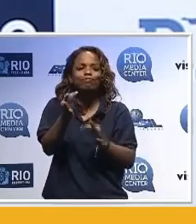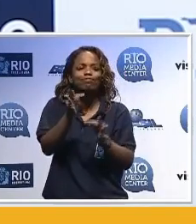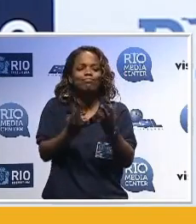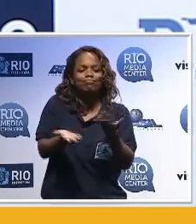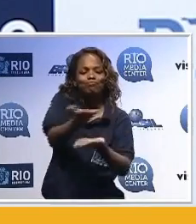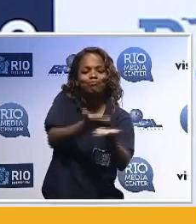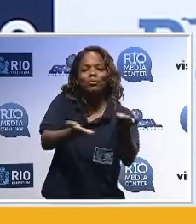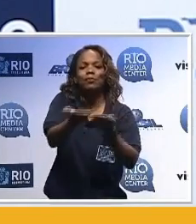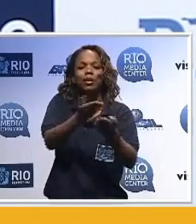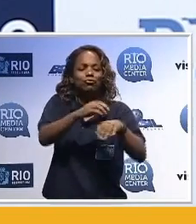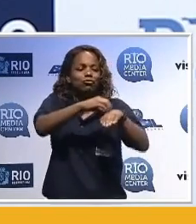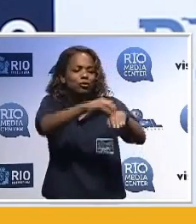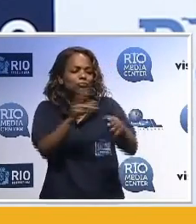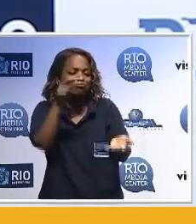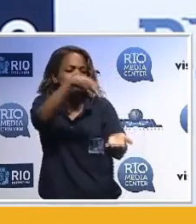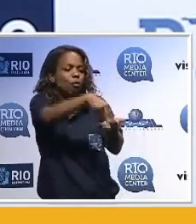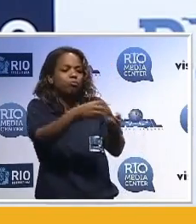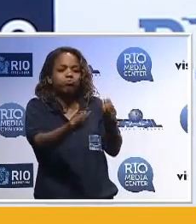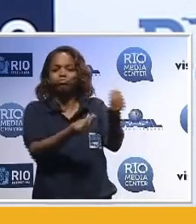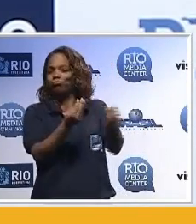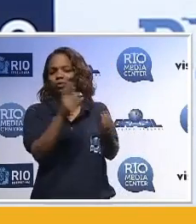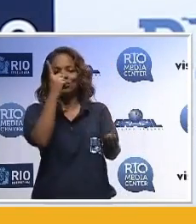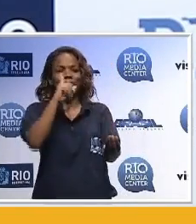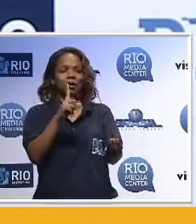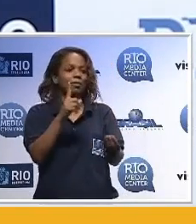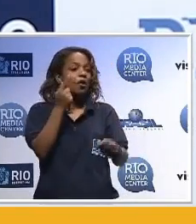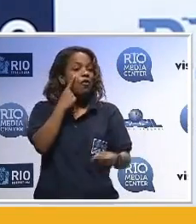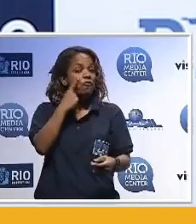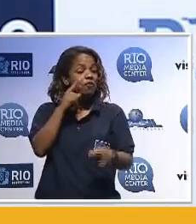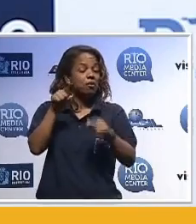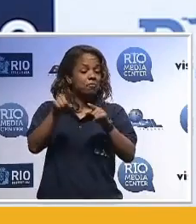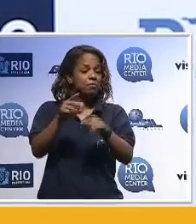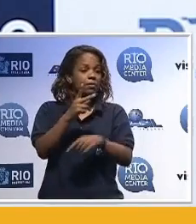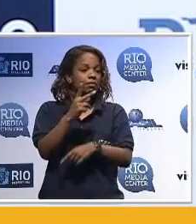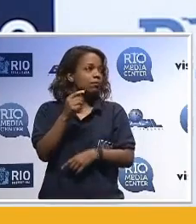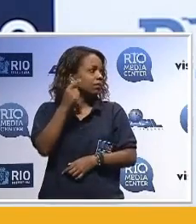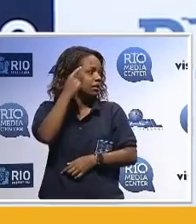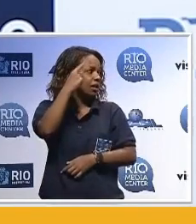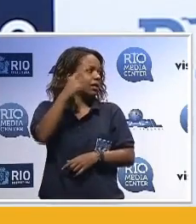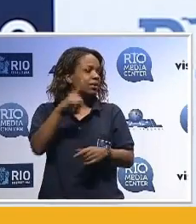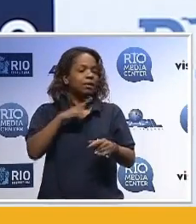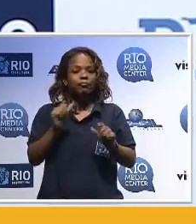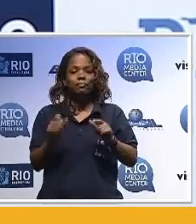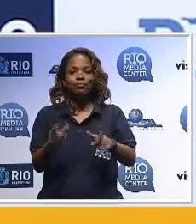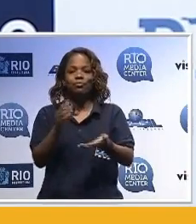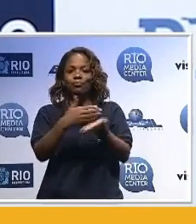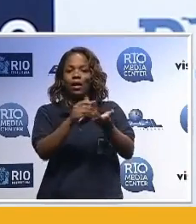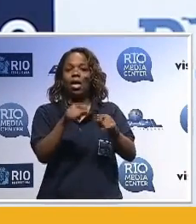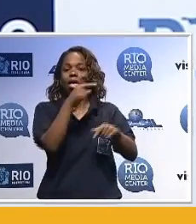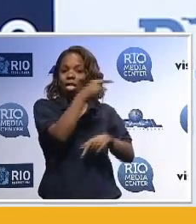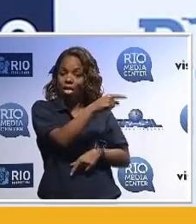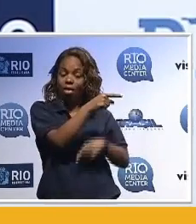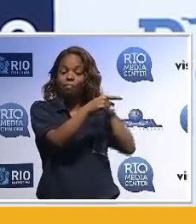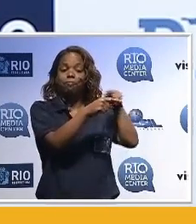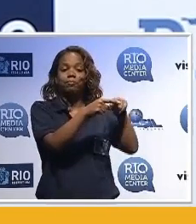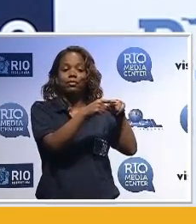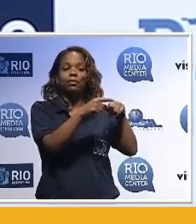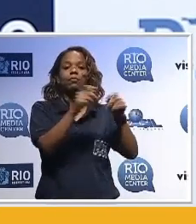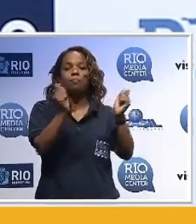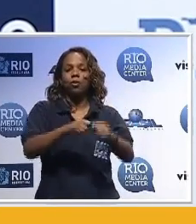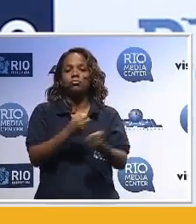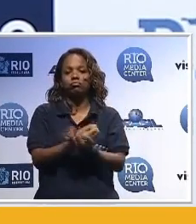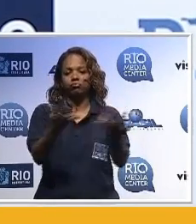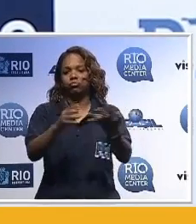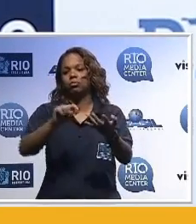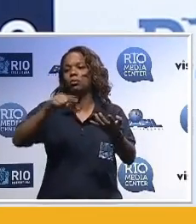esse turista, né, na hora que chega. Então, eu acho que, só para vocês terem uma ideia, o guiazinho é esse, depois eu tenho alguns ali que a gente pode